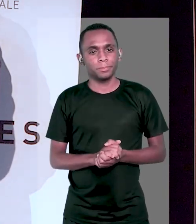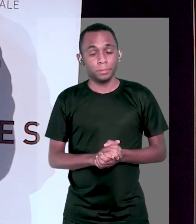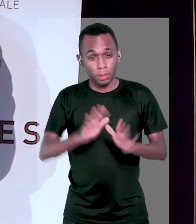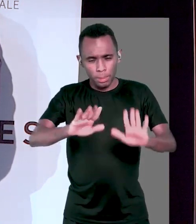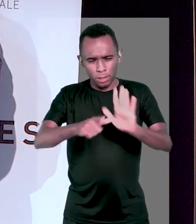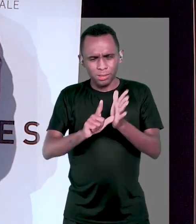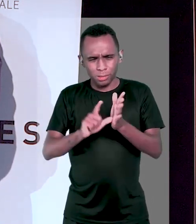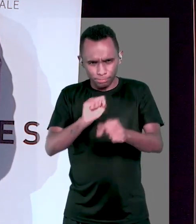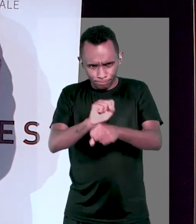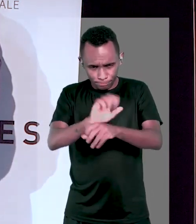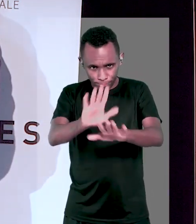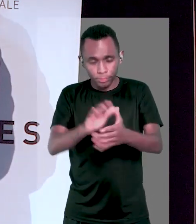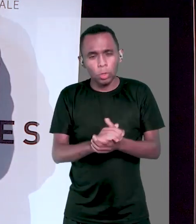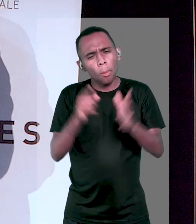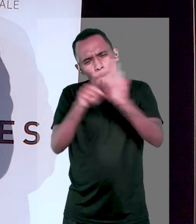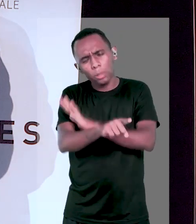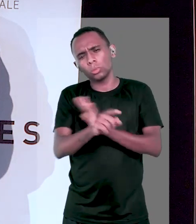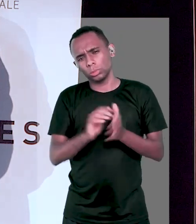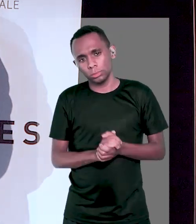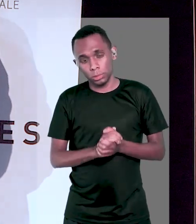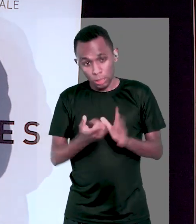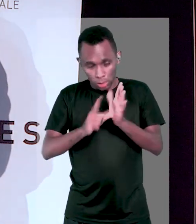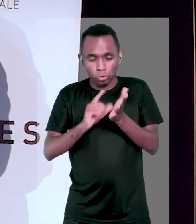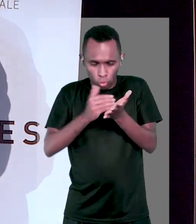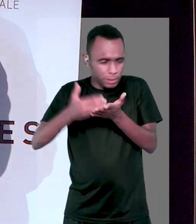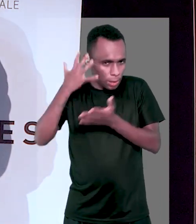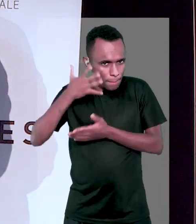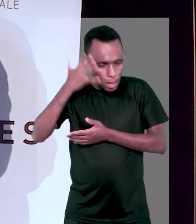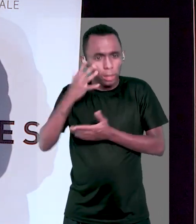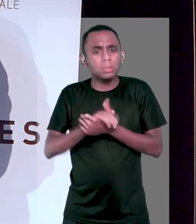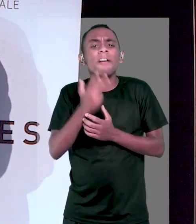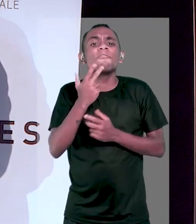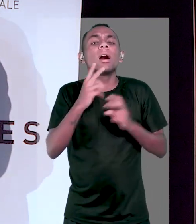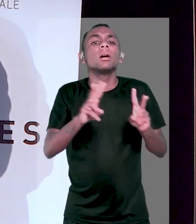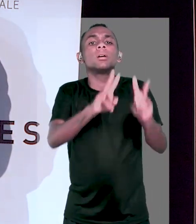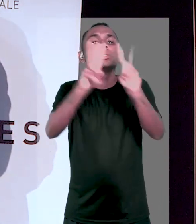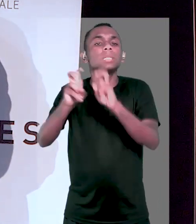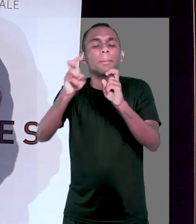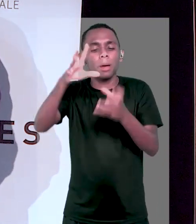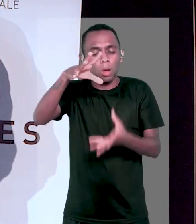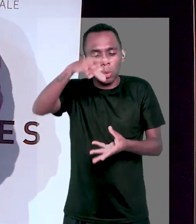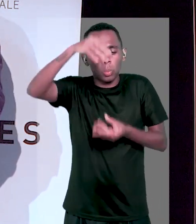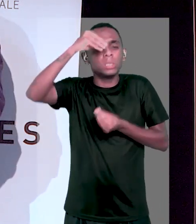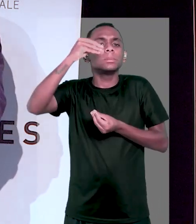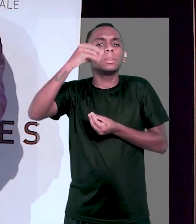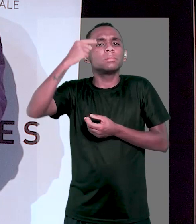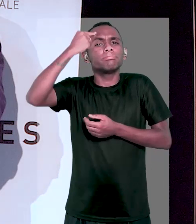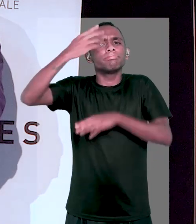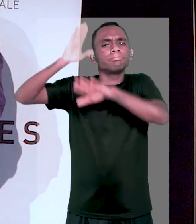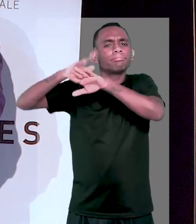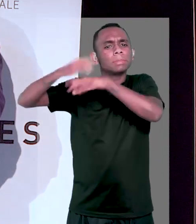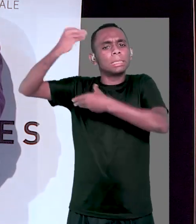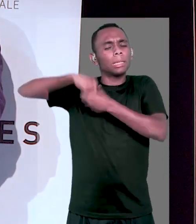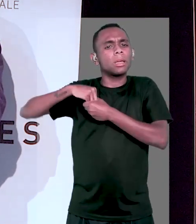anos, desses encontros de literatura, de poesia, não é? Isso que a gente está tentando fazer através da arte